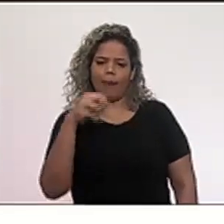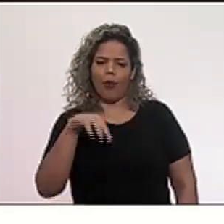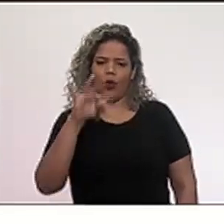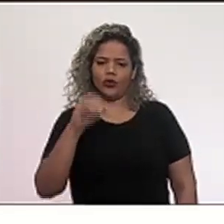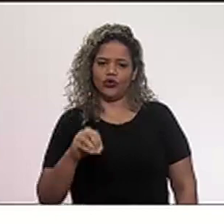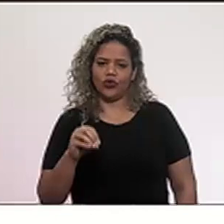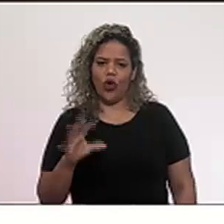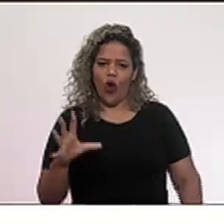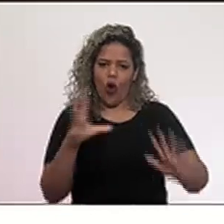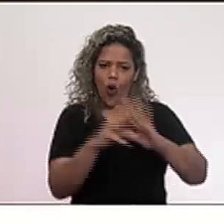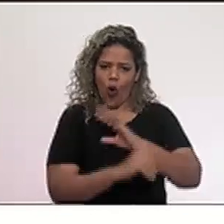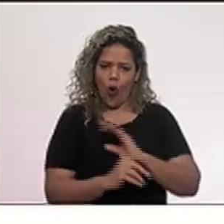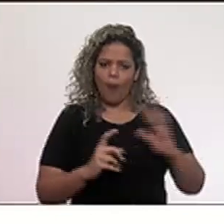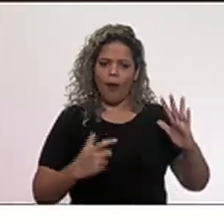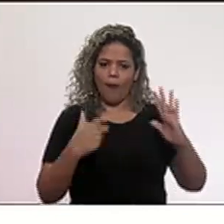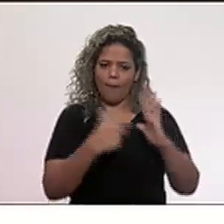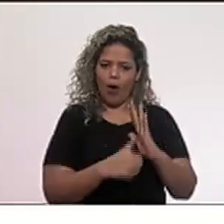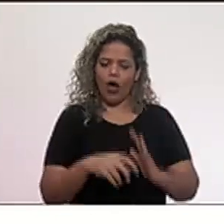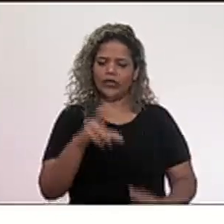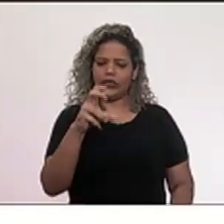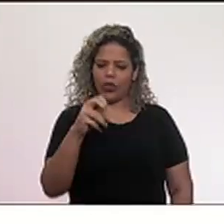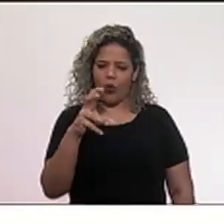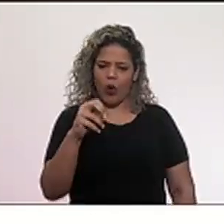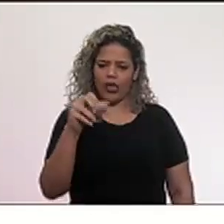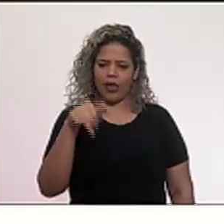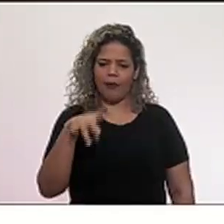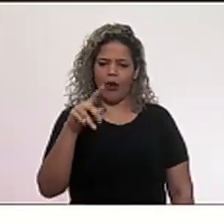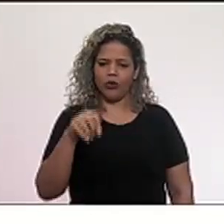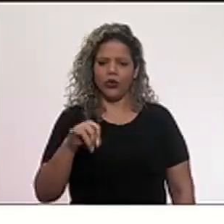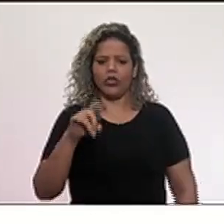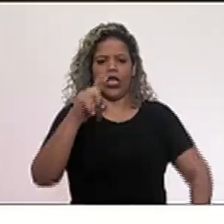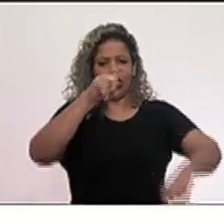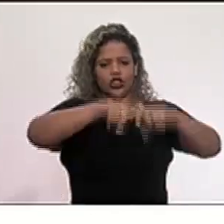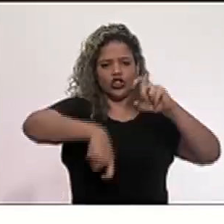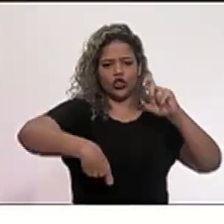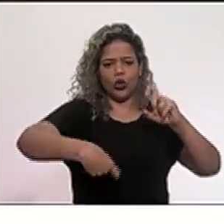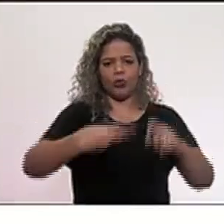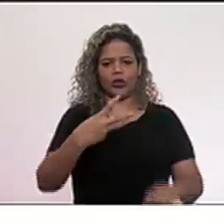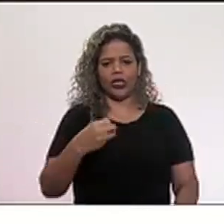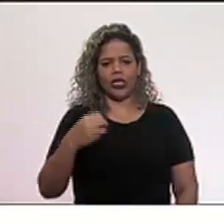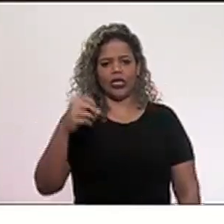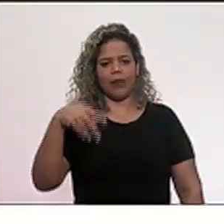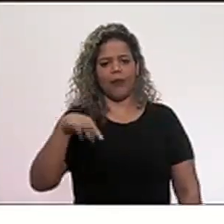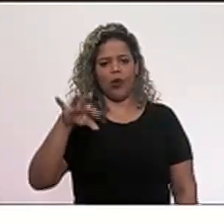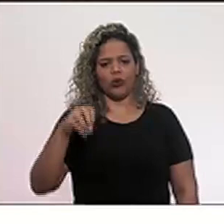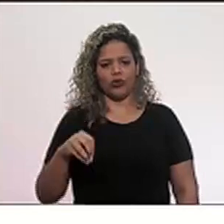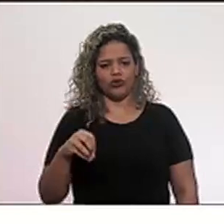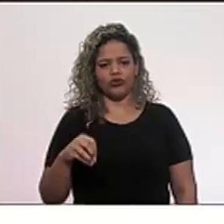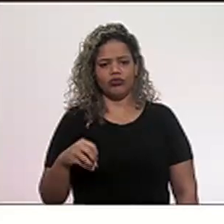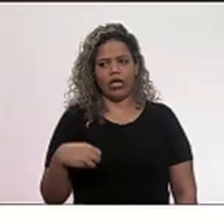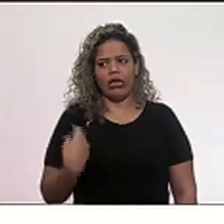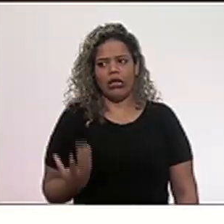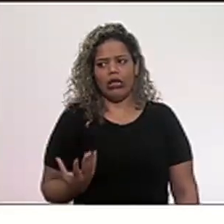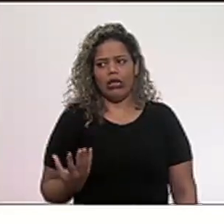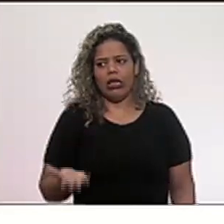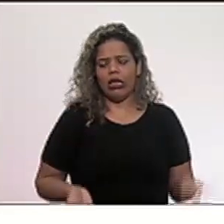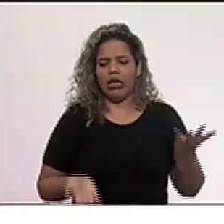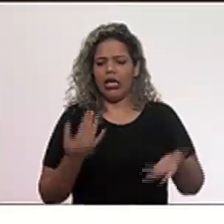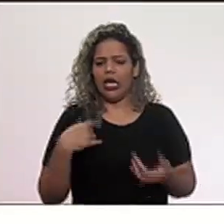seguido de morte, latrocínio 50 pontos, estupro 30 pontos. Ou seja, a violência